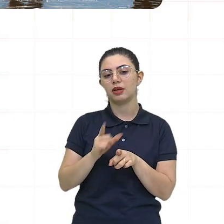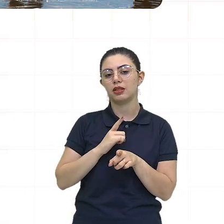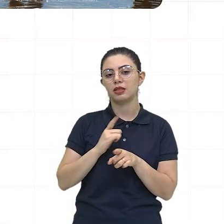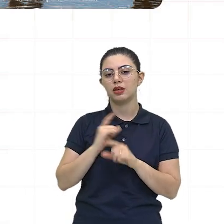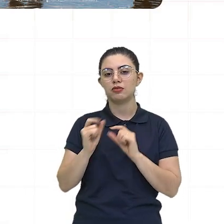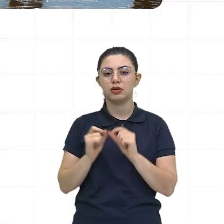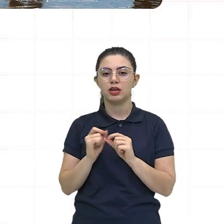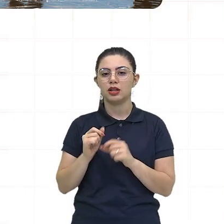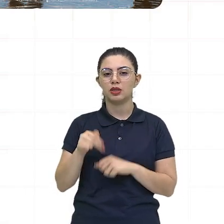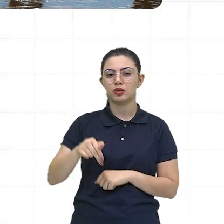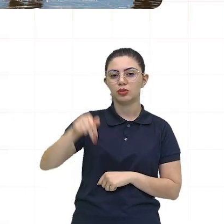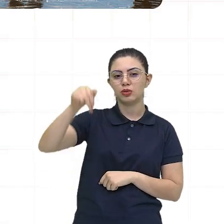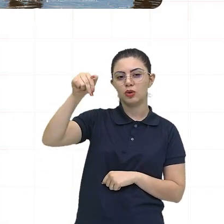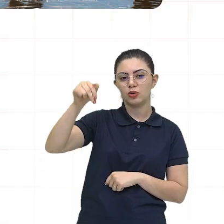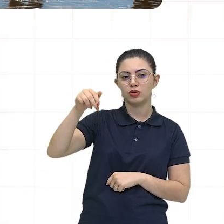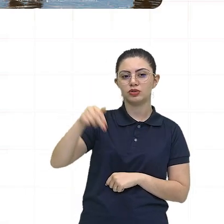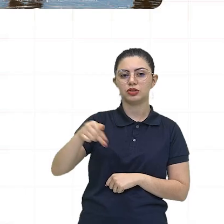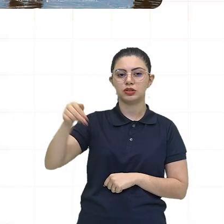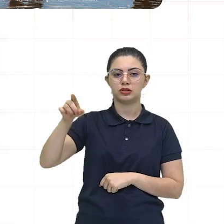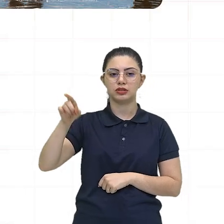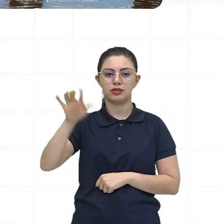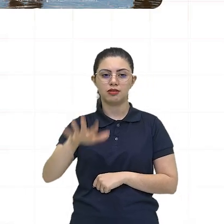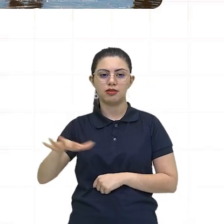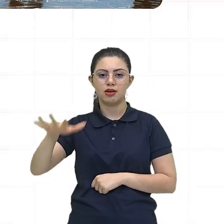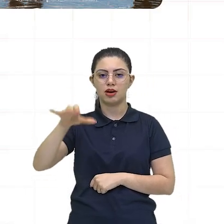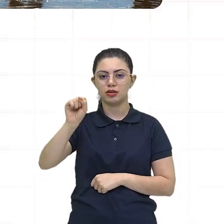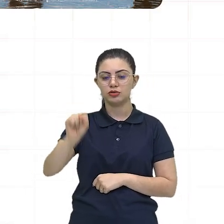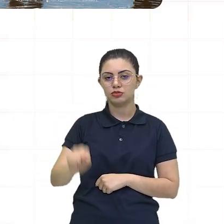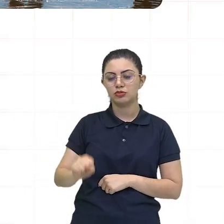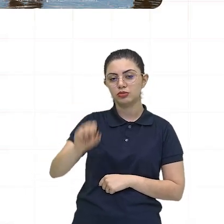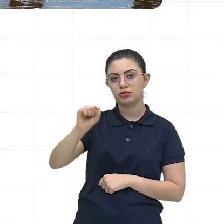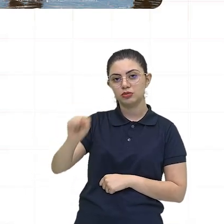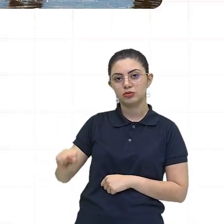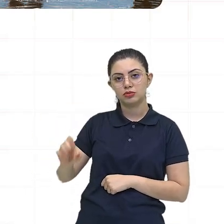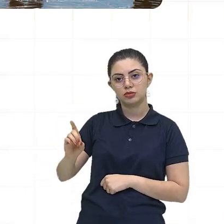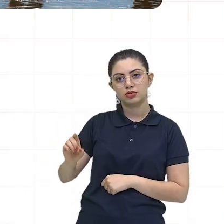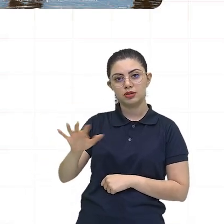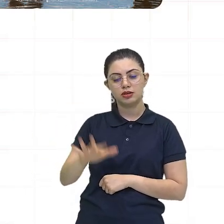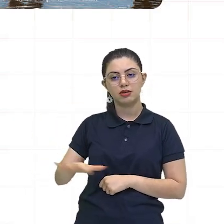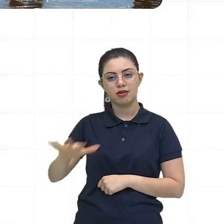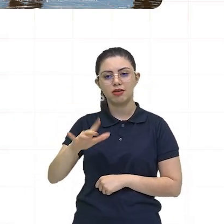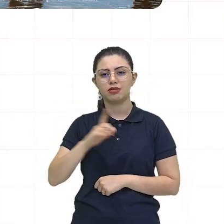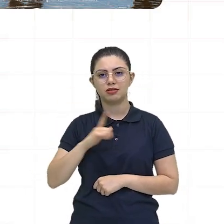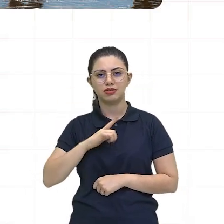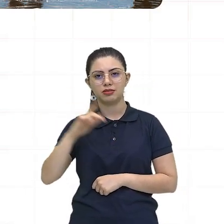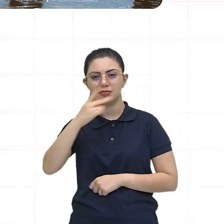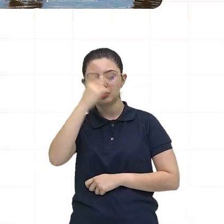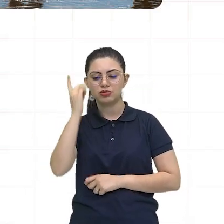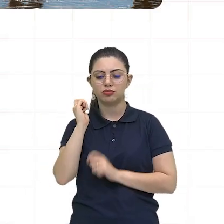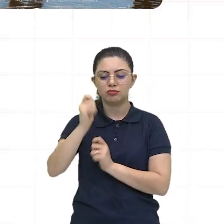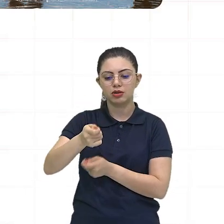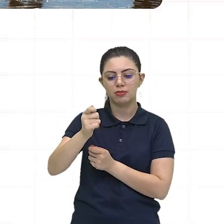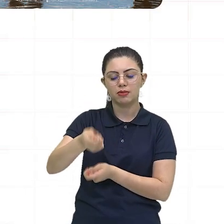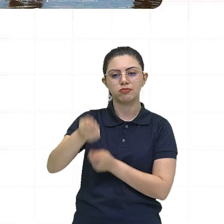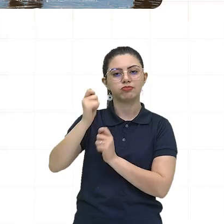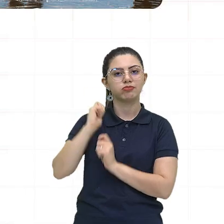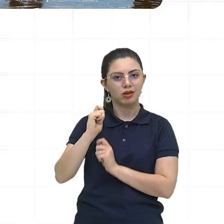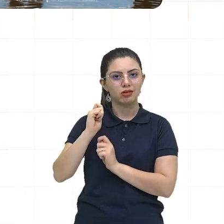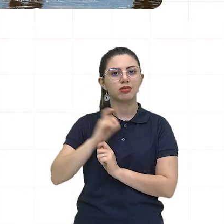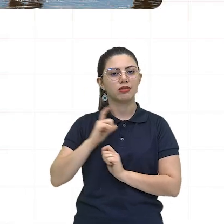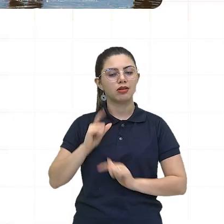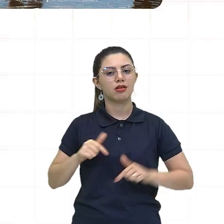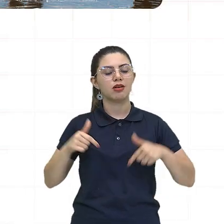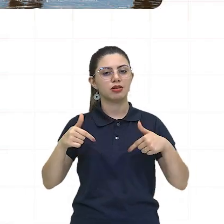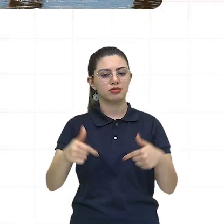do nordeste e de caiçaras do sul e do sudeste do nosso país realizam essas atividades da